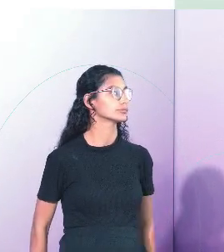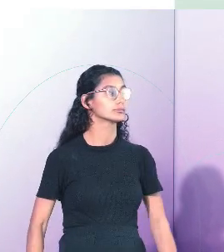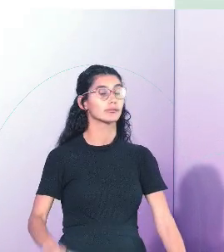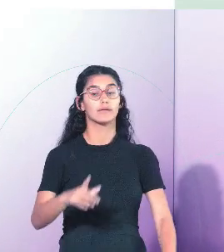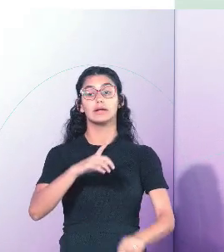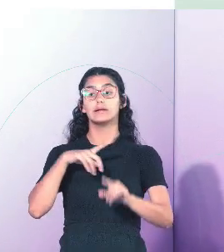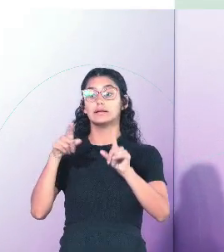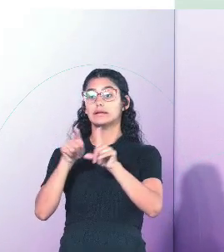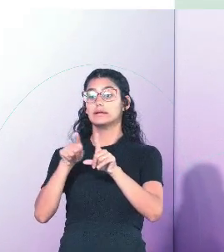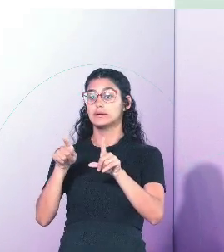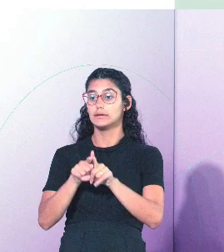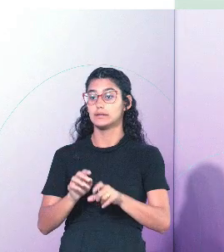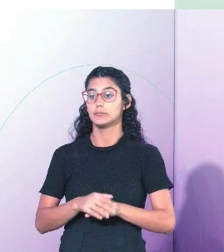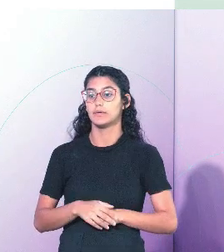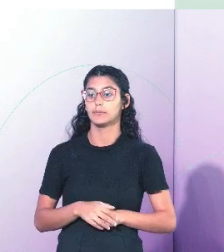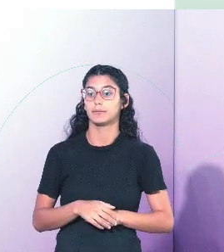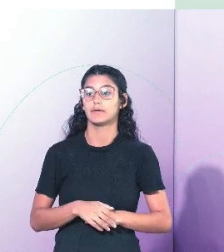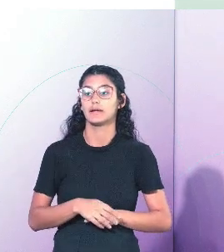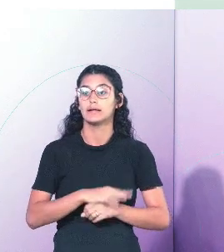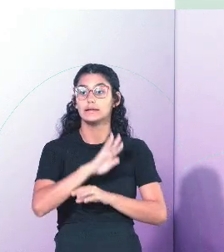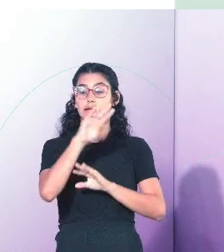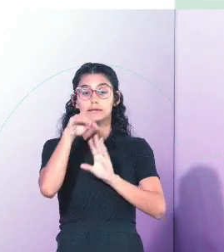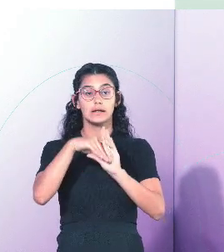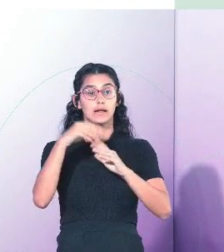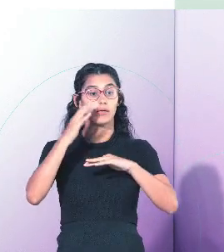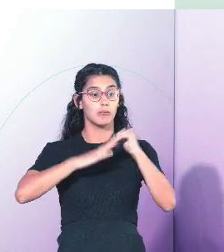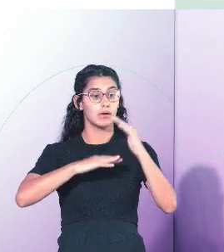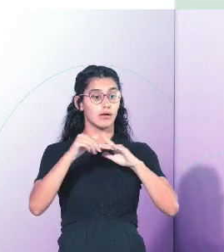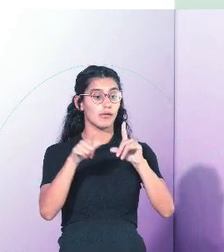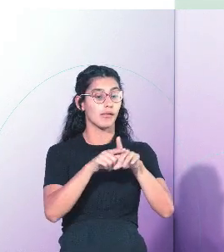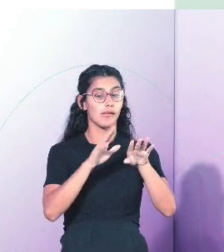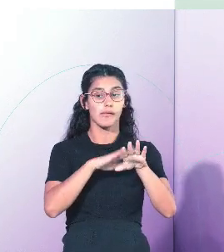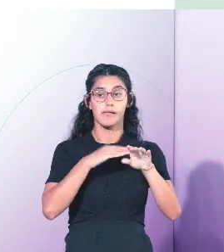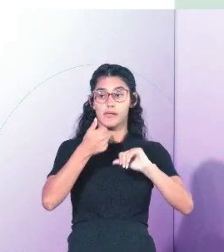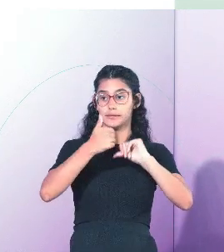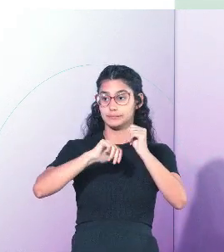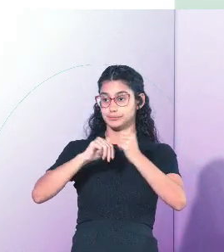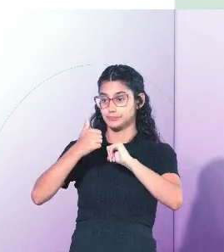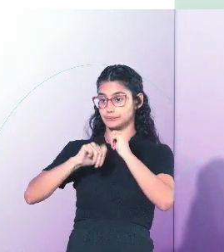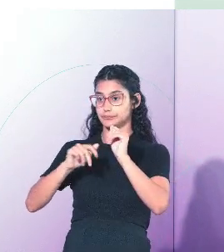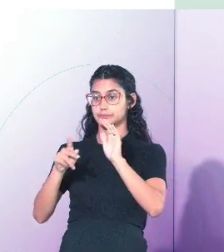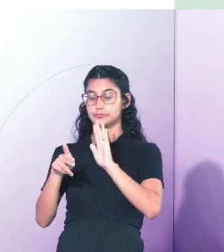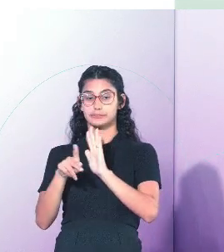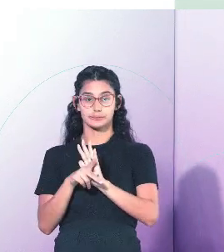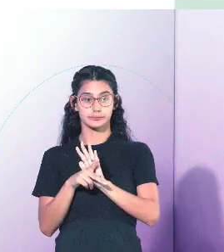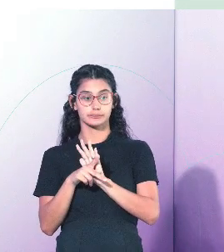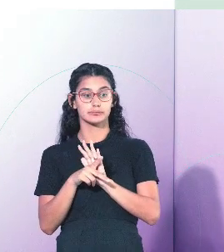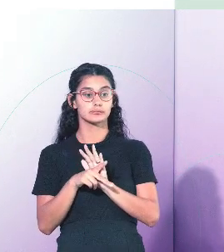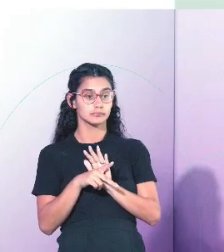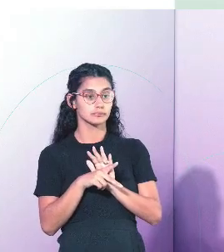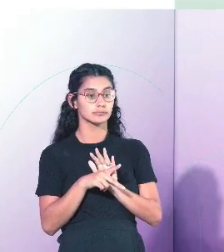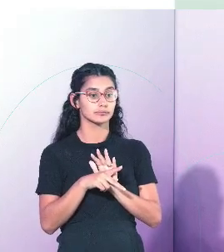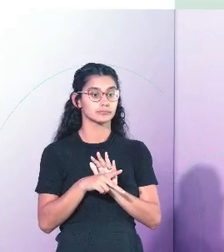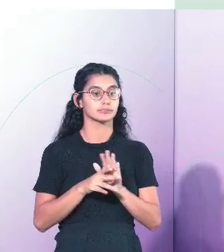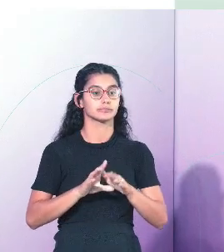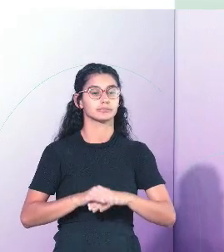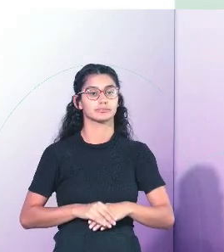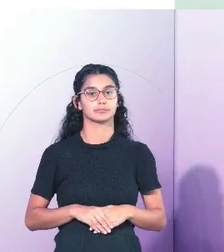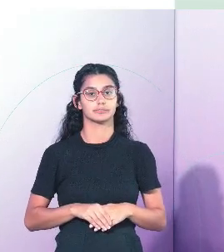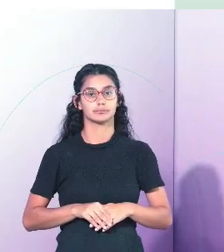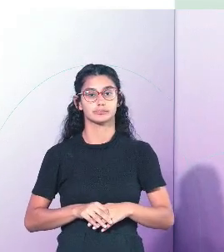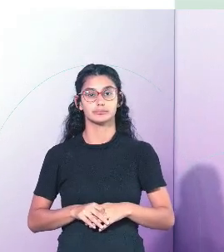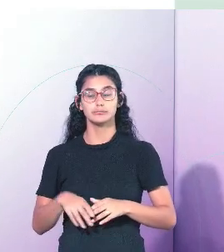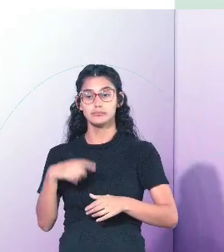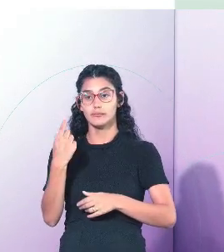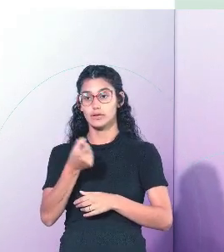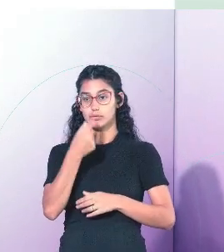tem também sendo incluído dentro do rol, não passando por uma avaliação do CoSaúde?